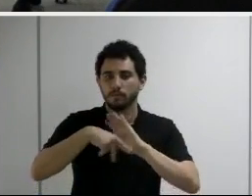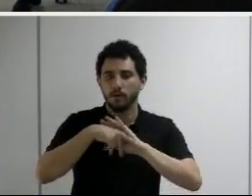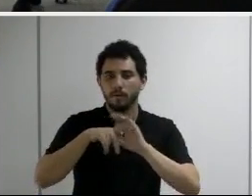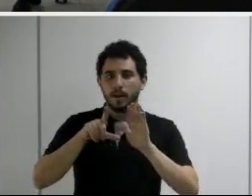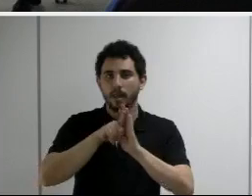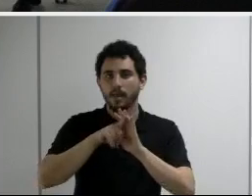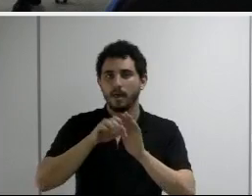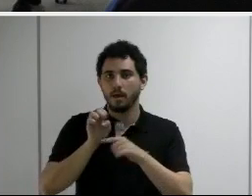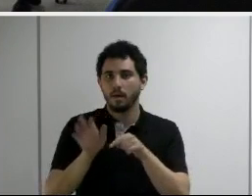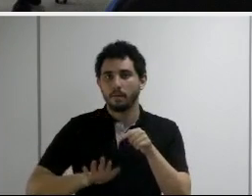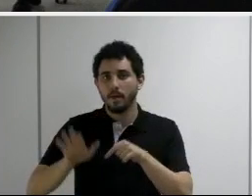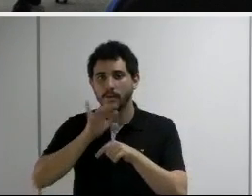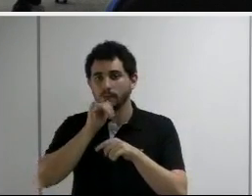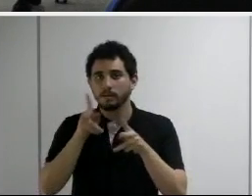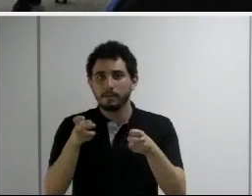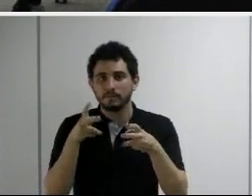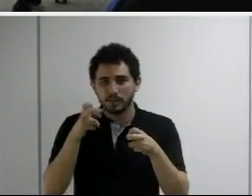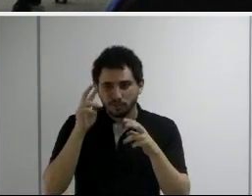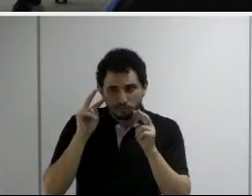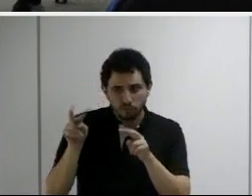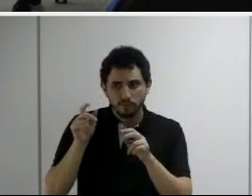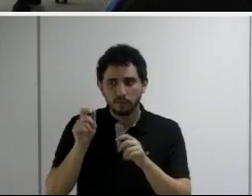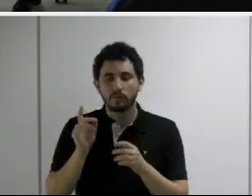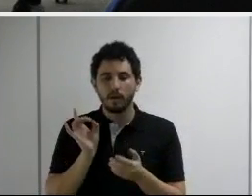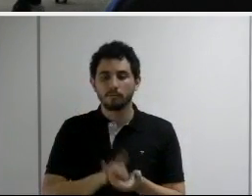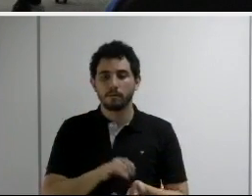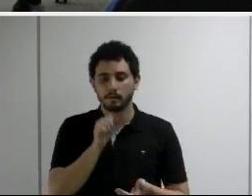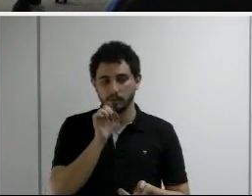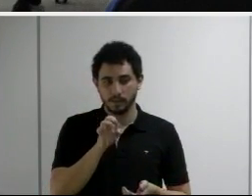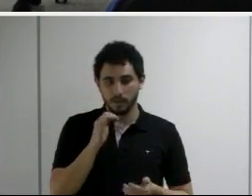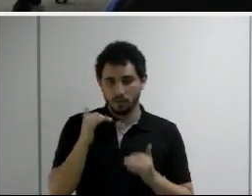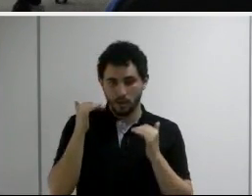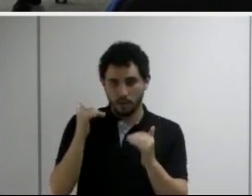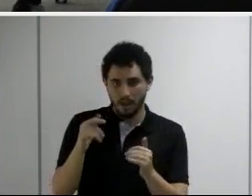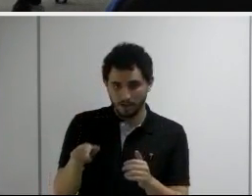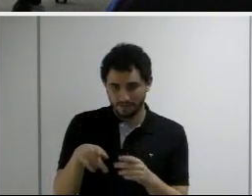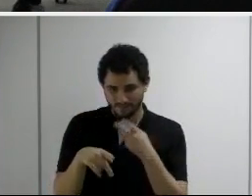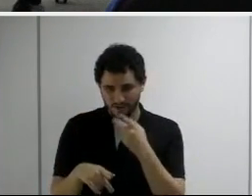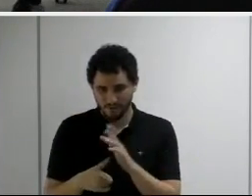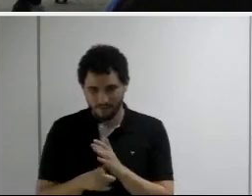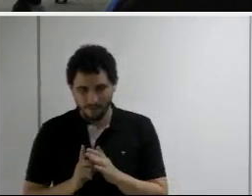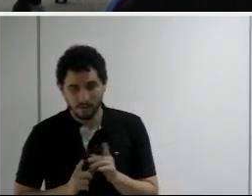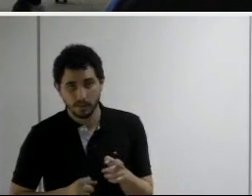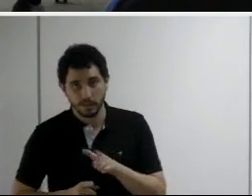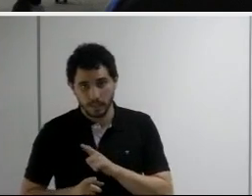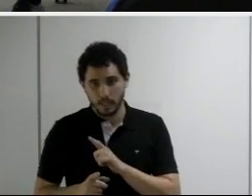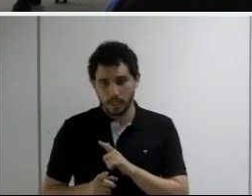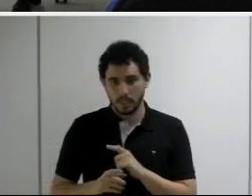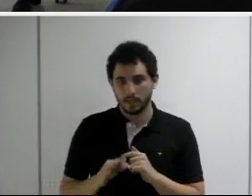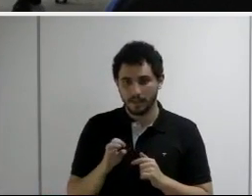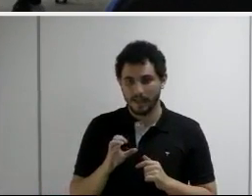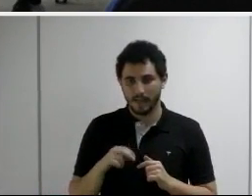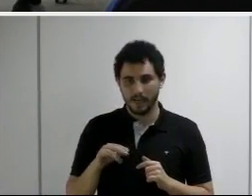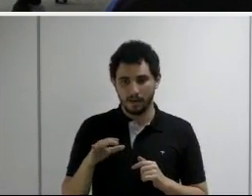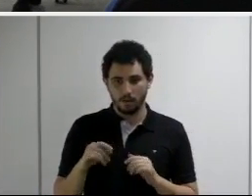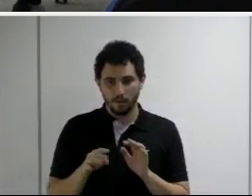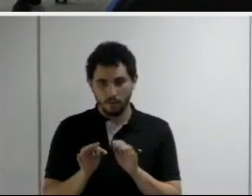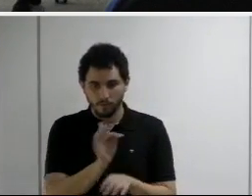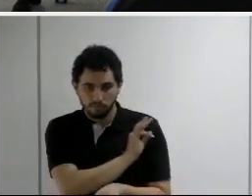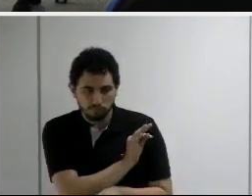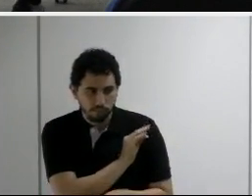europeia. Então, a perspectiva que a gente tem é que, de fato, se essa autoridade de proteção de dados, como a Ana Paula mencionou, tiver um corpo técnico importante,